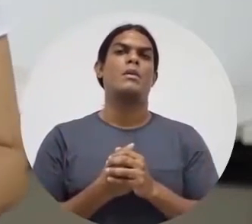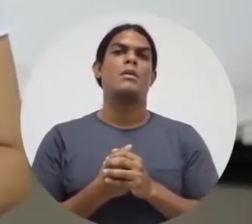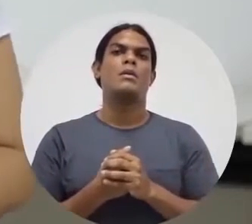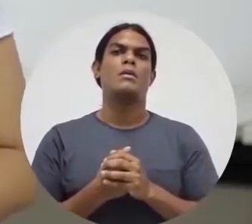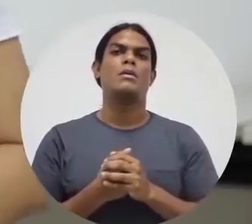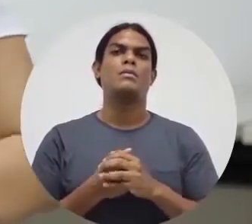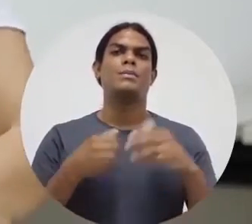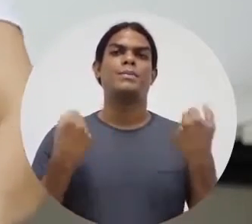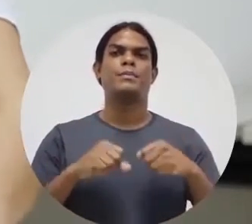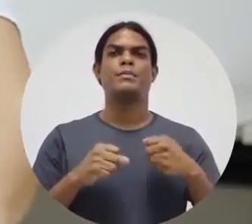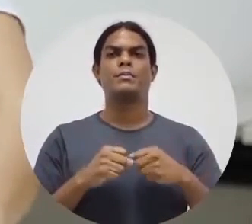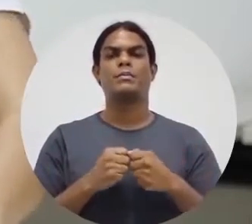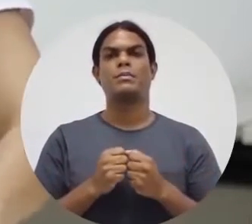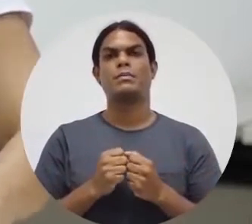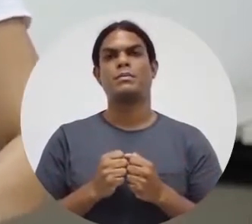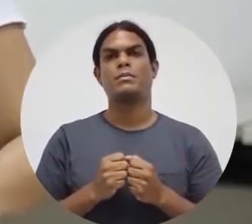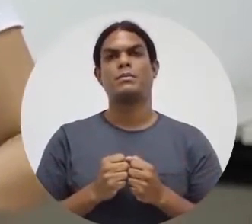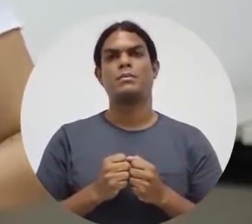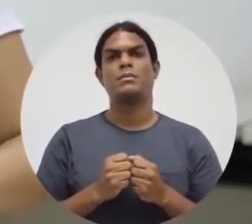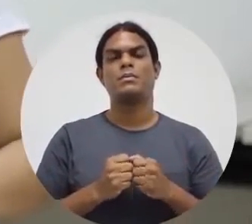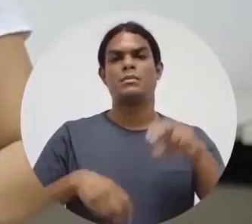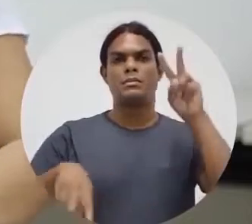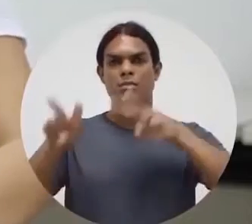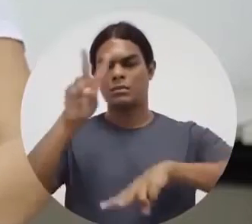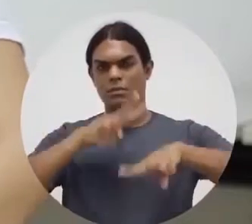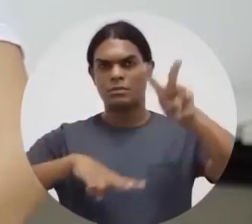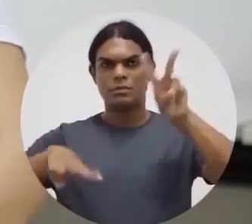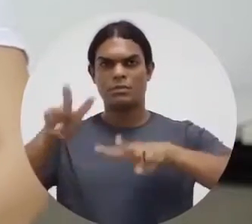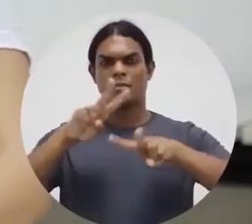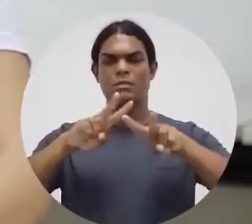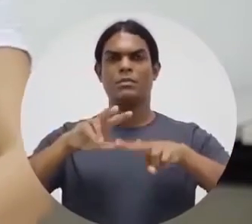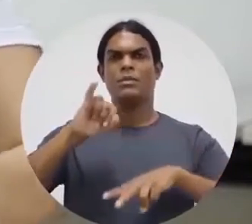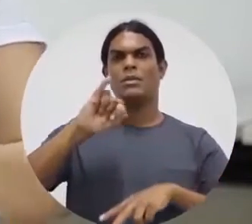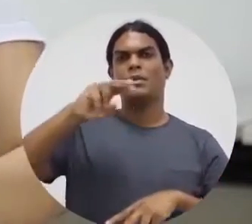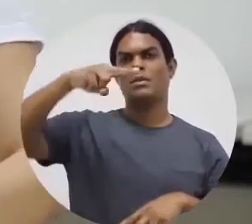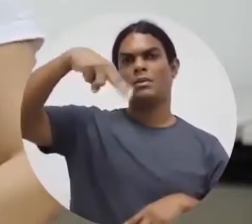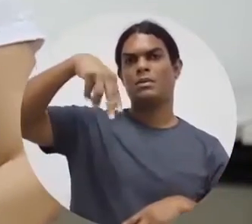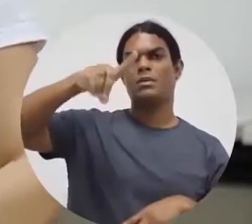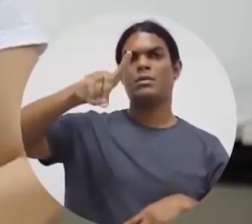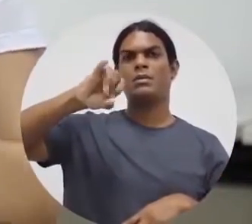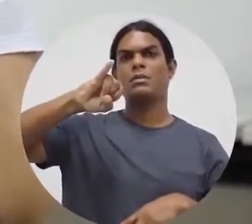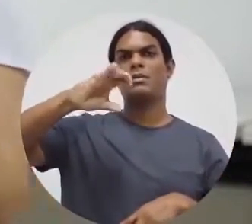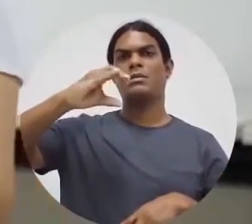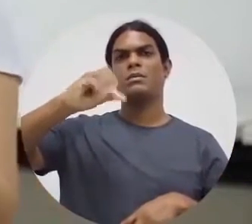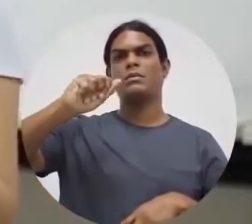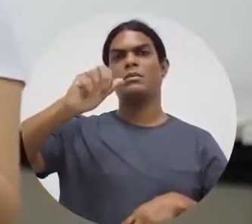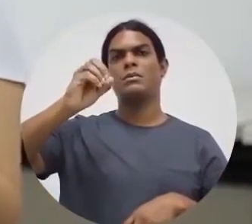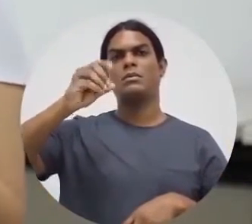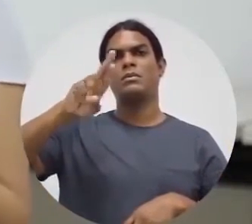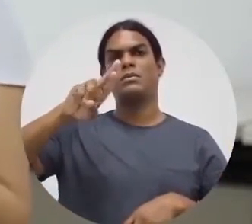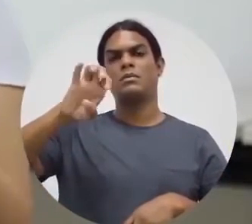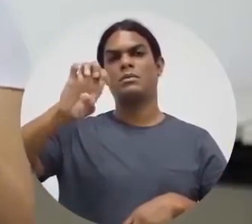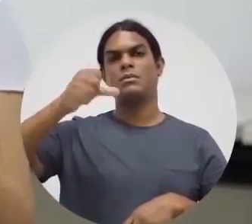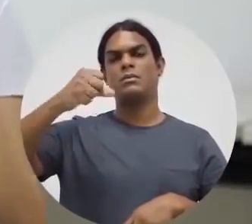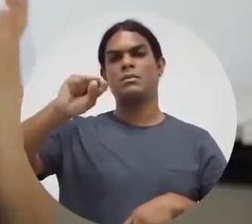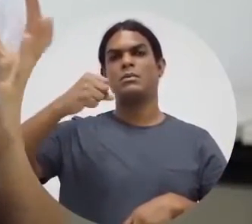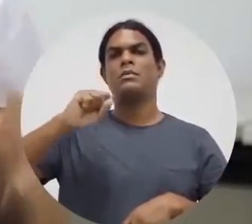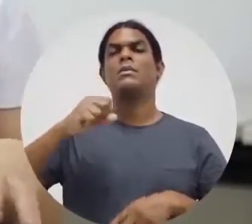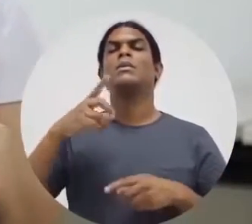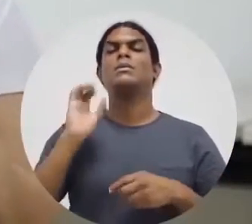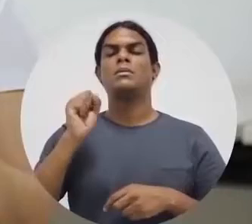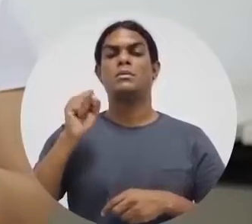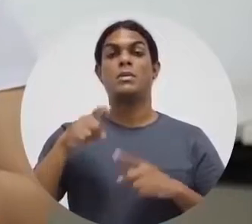lógica fundamental de que eu preciso validar os meus indicadores financeiros, sim, mas mais importante do